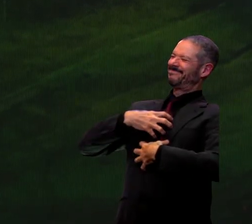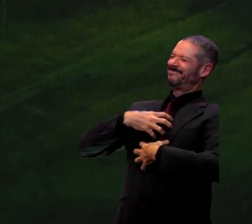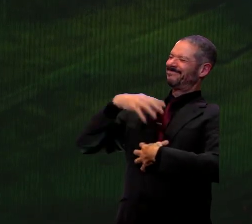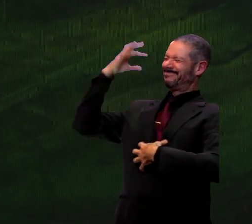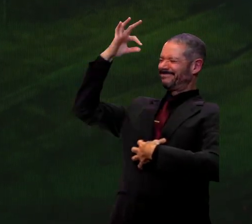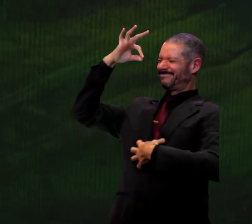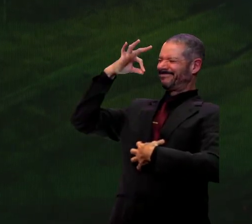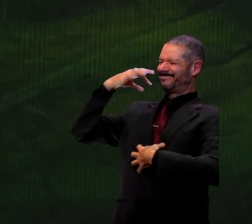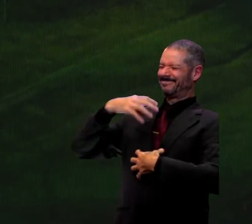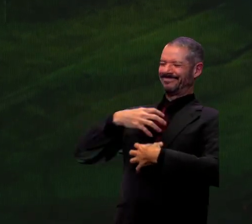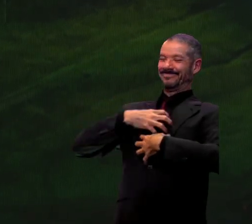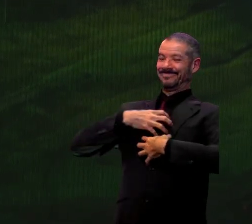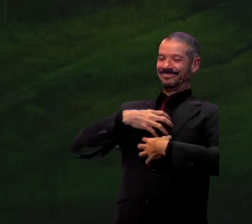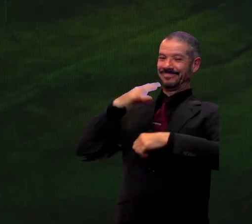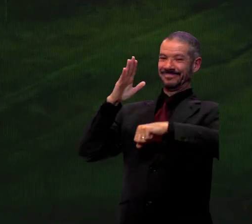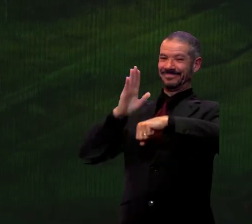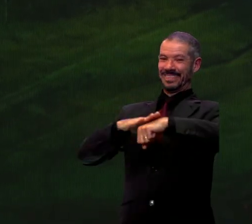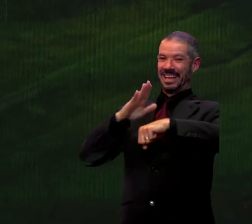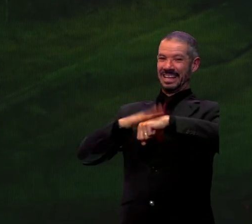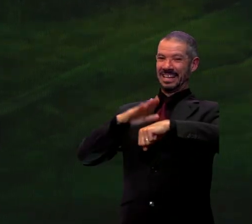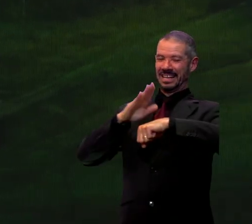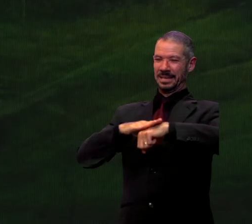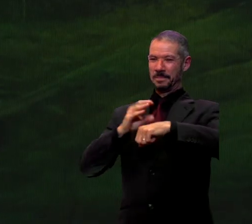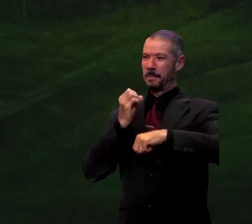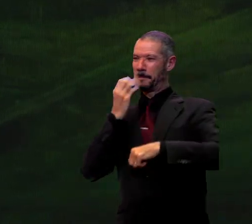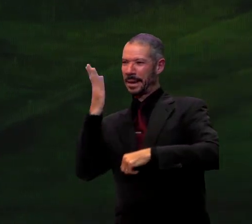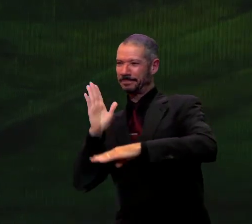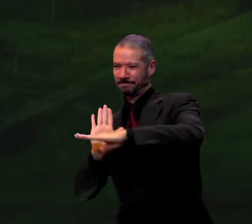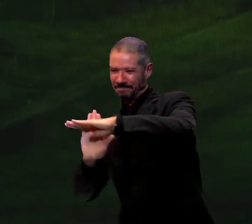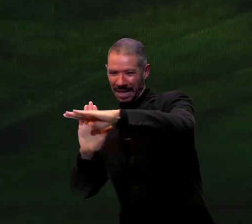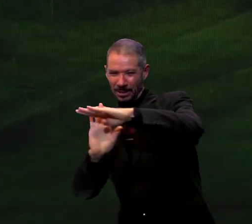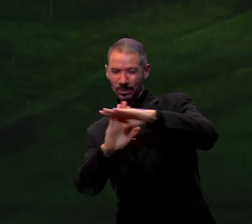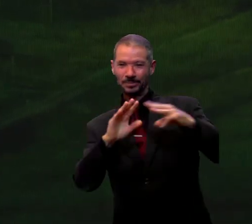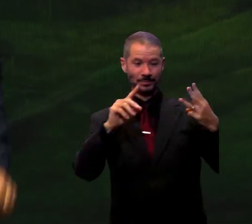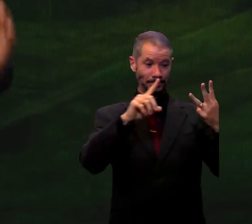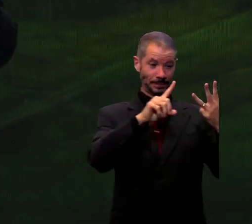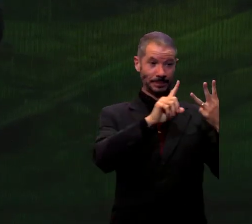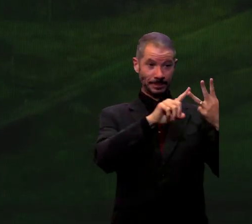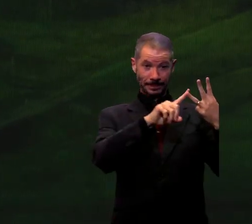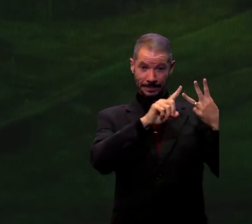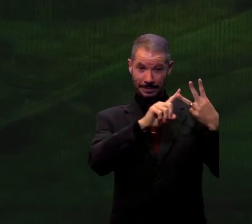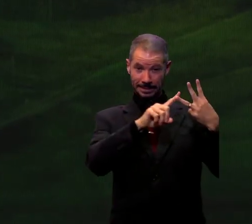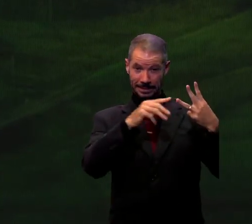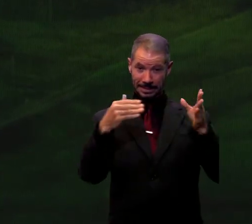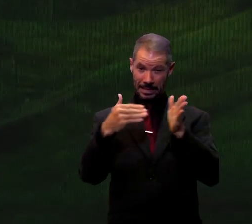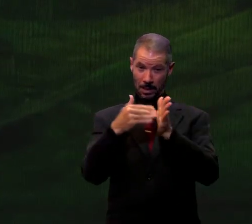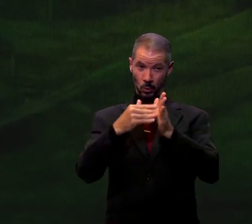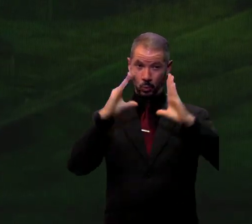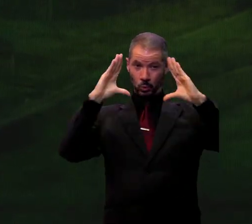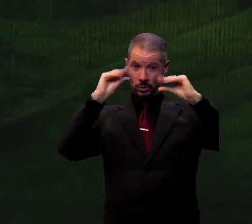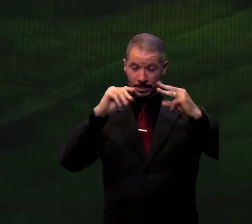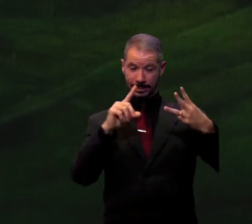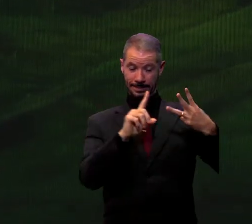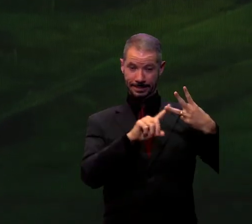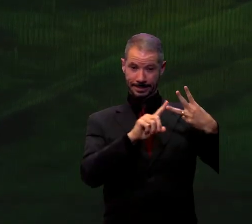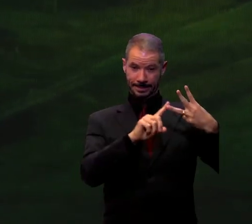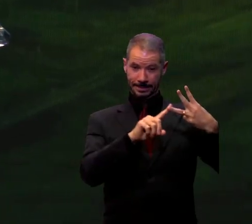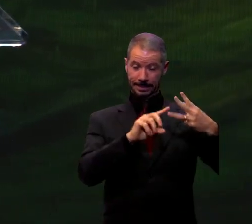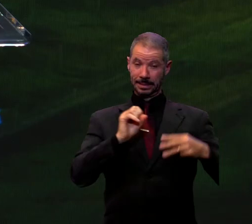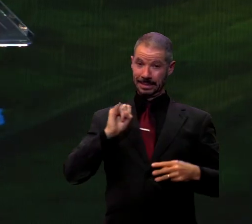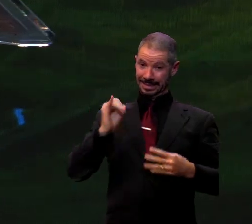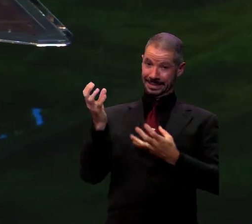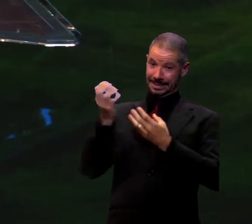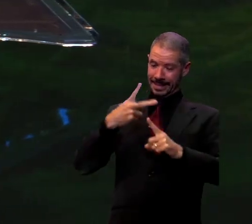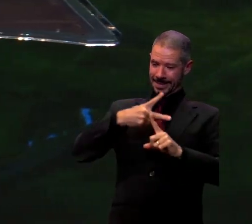então comece a agir para o bem. E essa é a terceira lição, terceira e última dessa noite. Se você